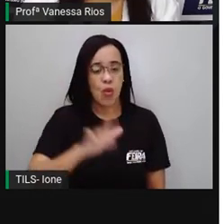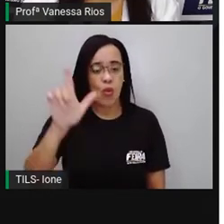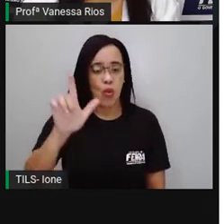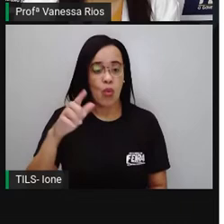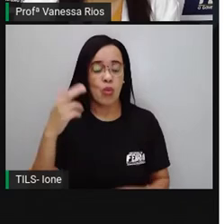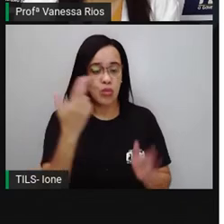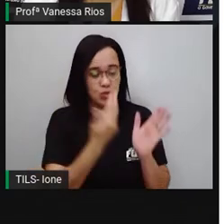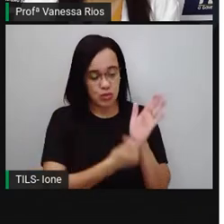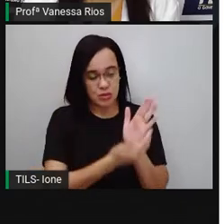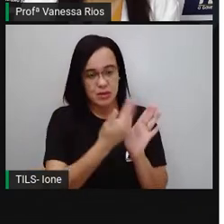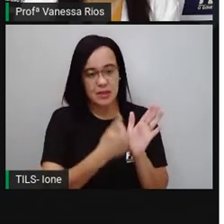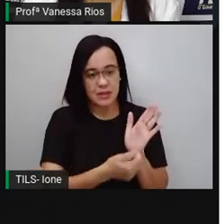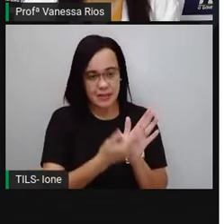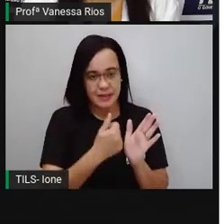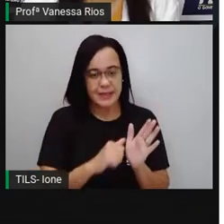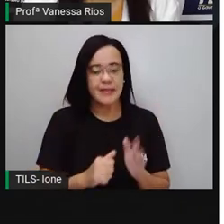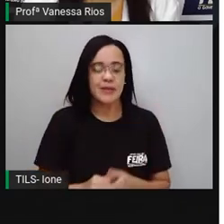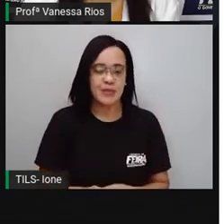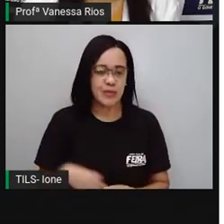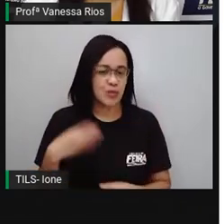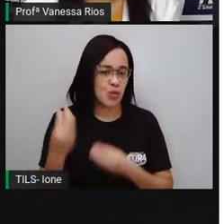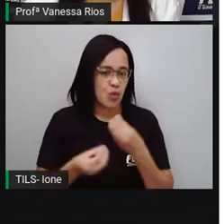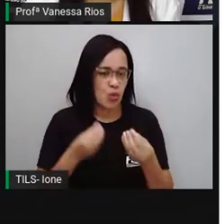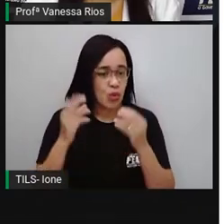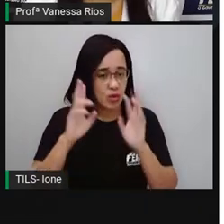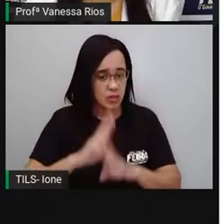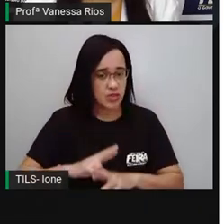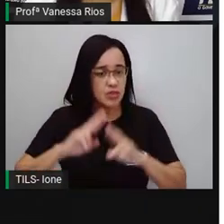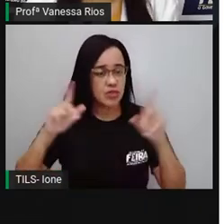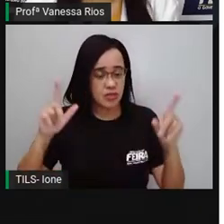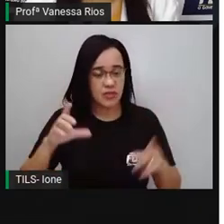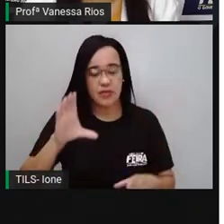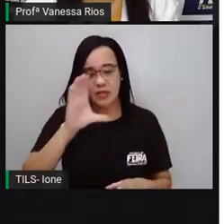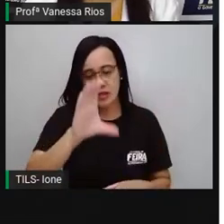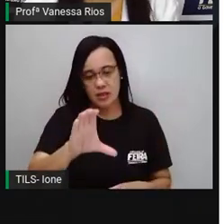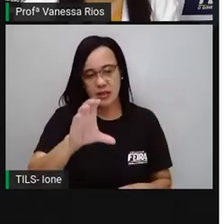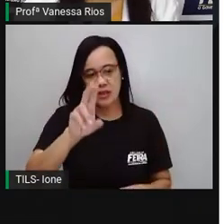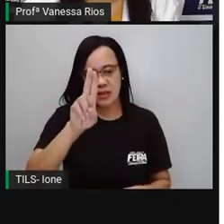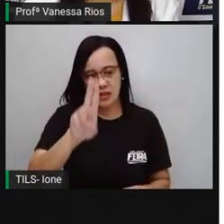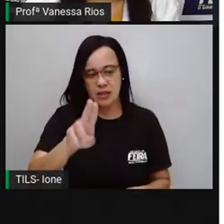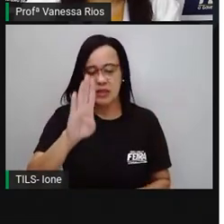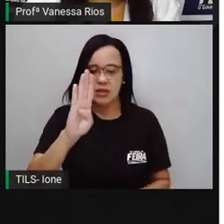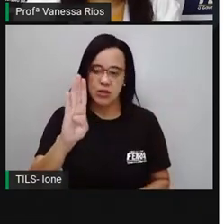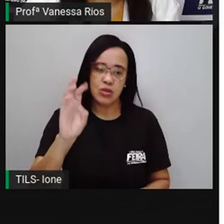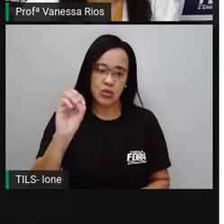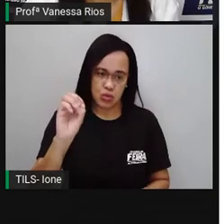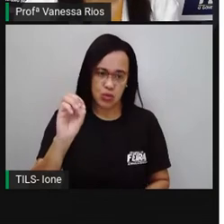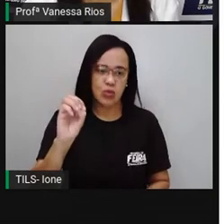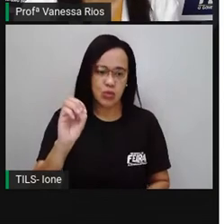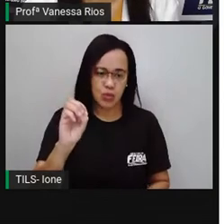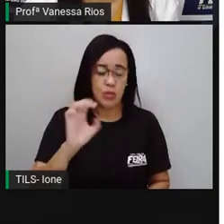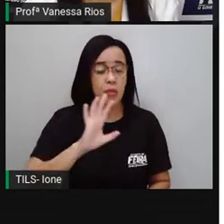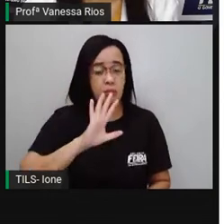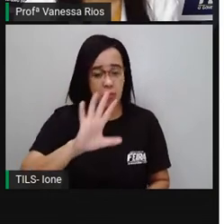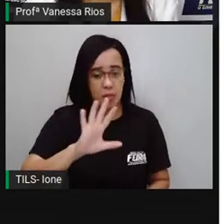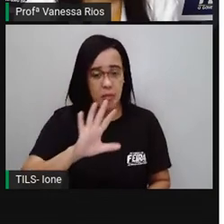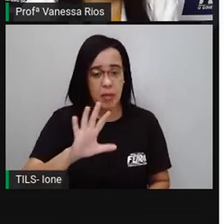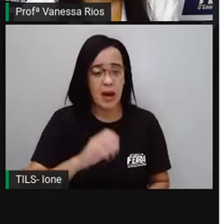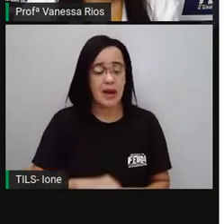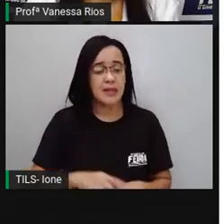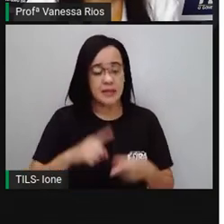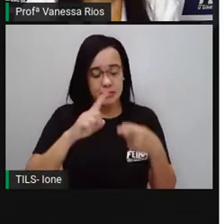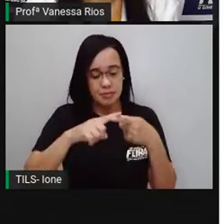paralelepípedo. Tem uma formação diferente do cubo, mas observamos aí o mesmo número de faces, o mesmo número